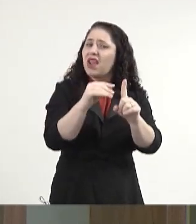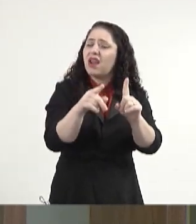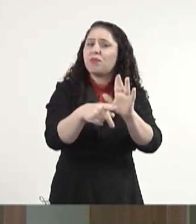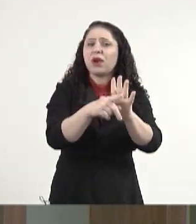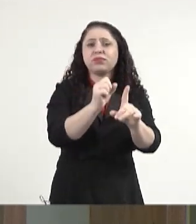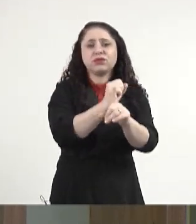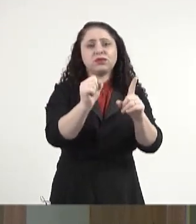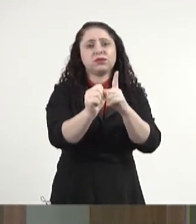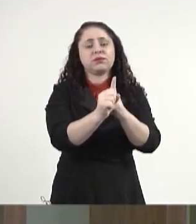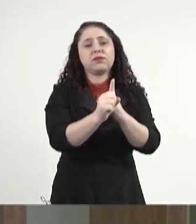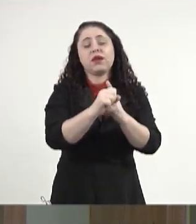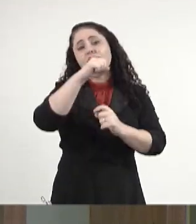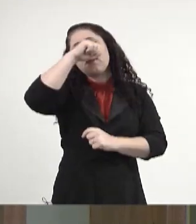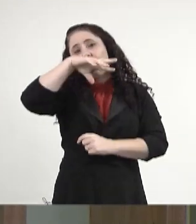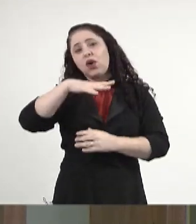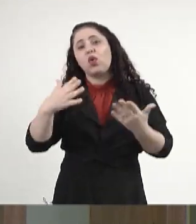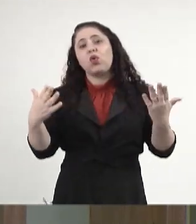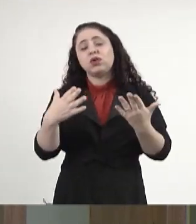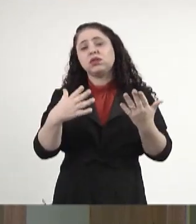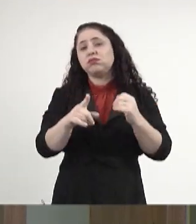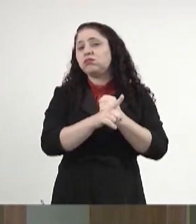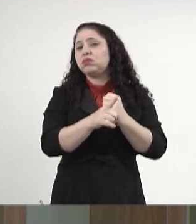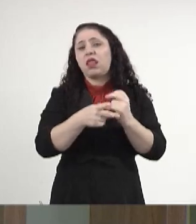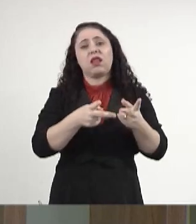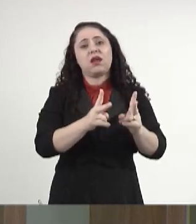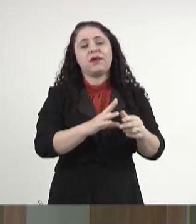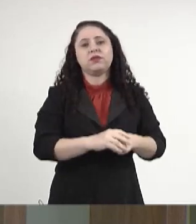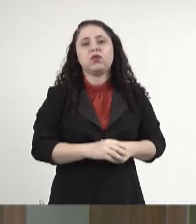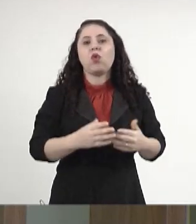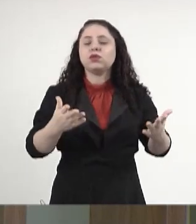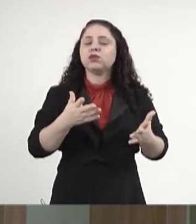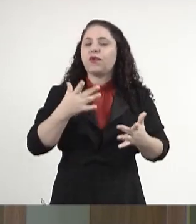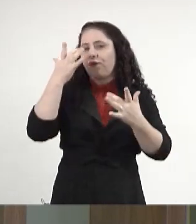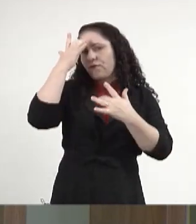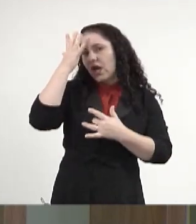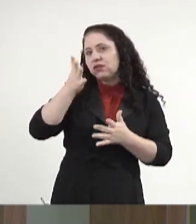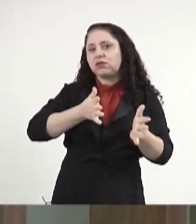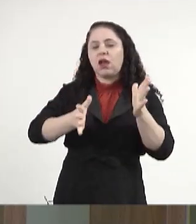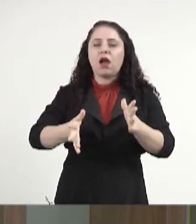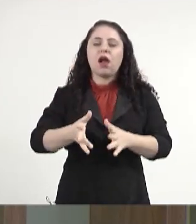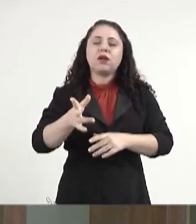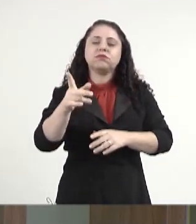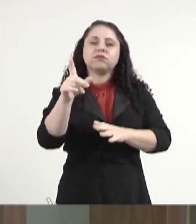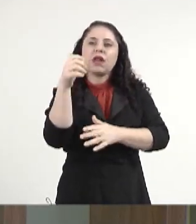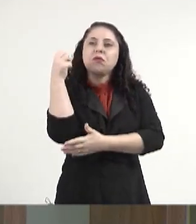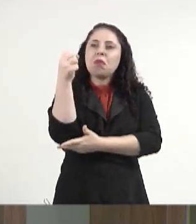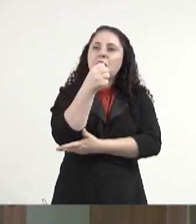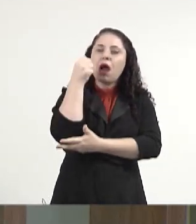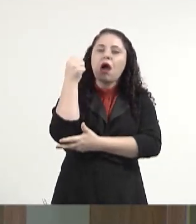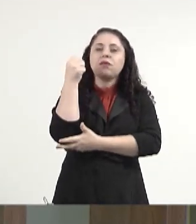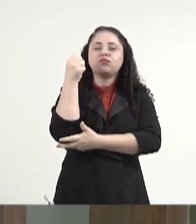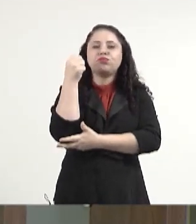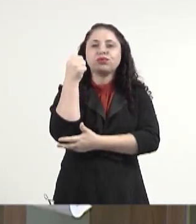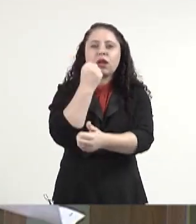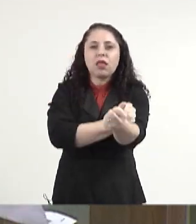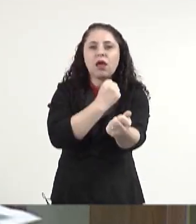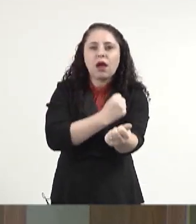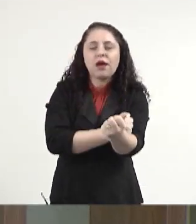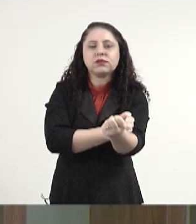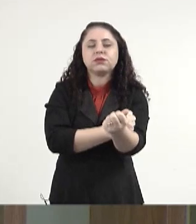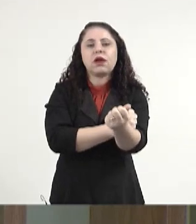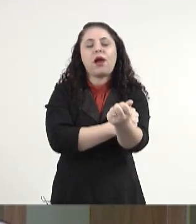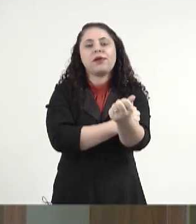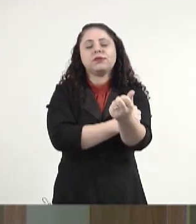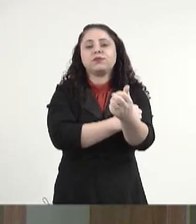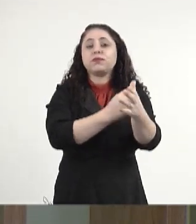social, onde a violência hoje é latente. Nós temos hoje a entrada facilitada de álcool, de drogas, principalmente na reserva de Dourados, que é a